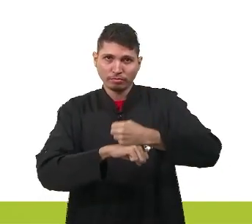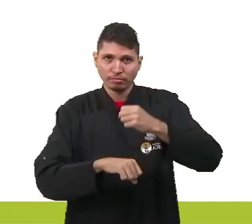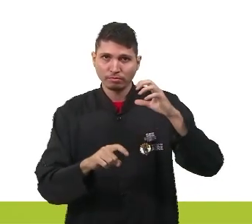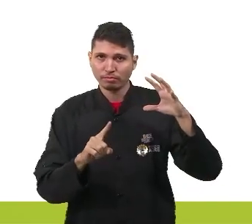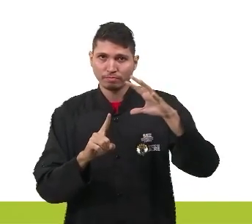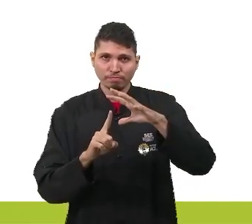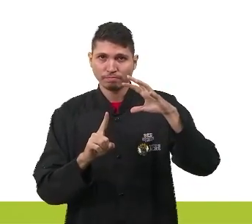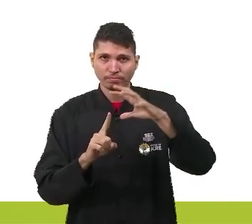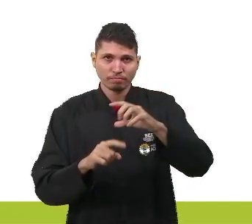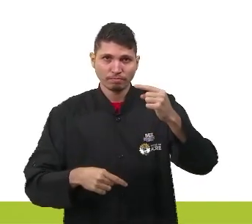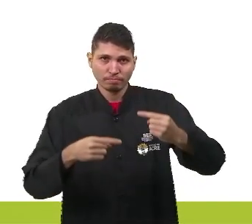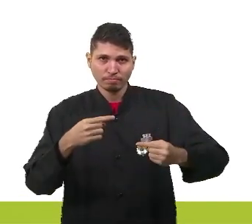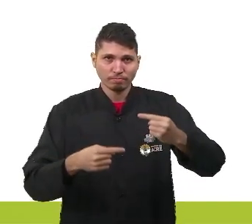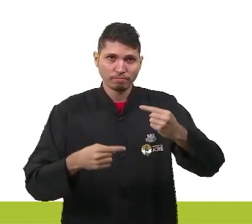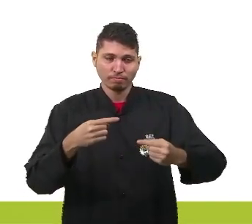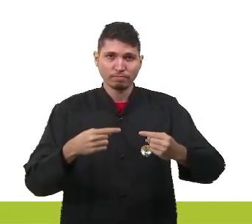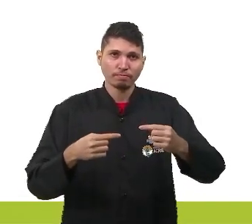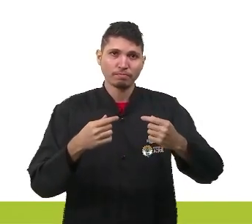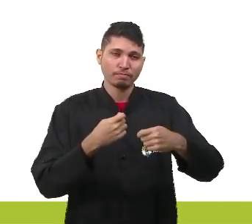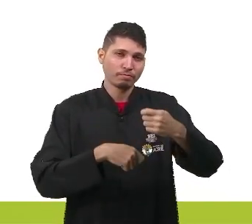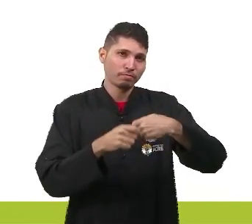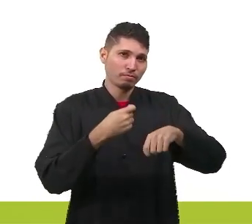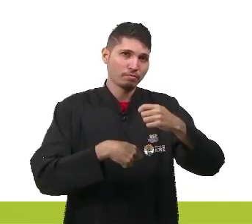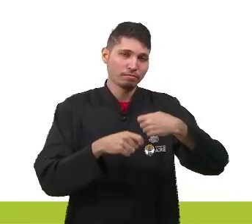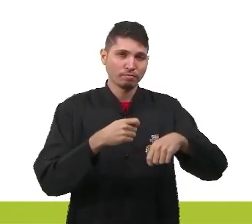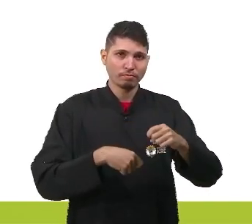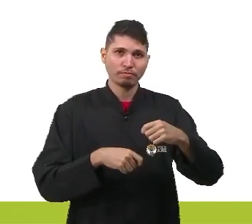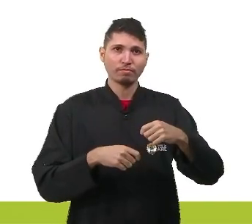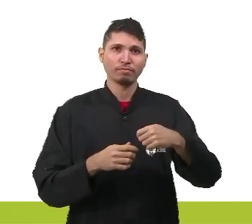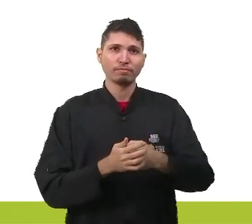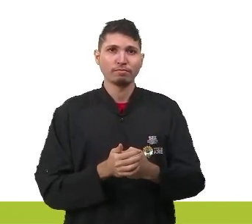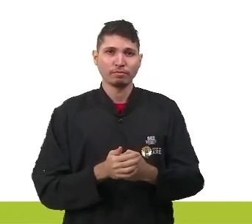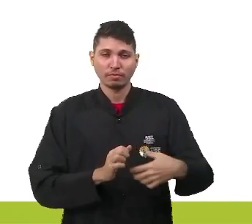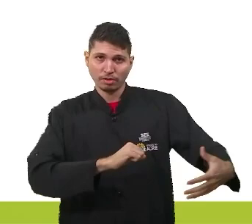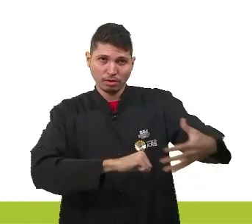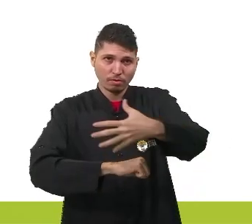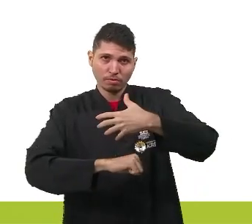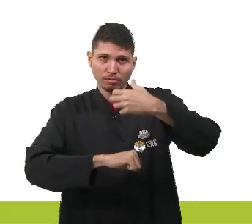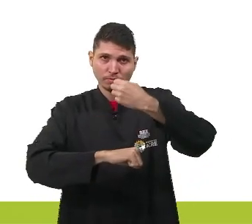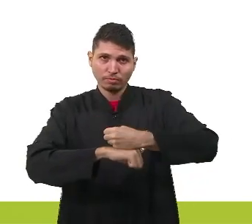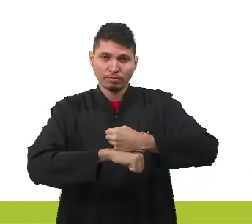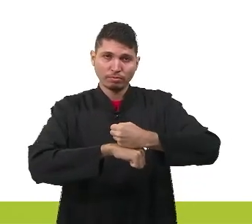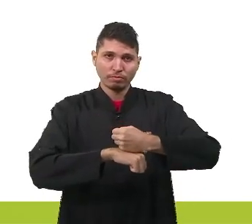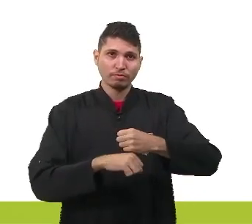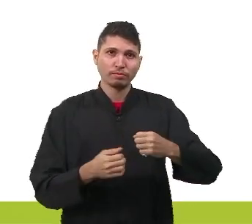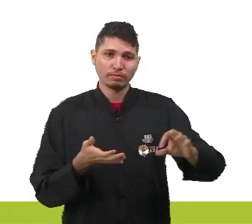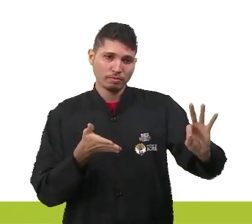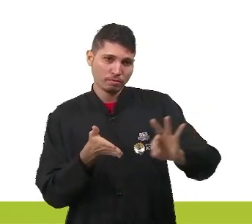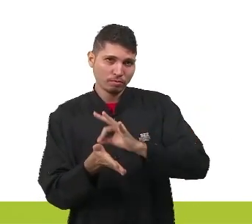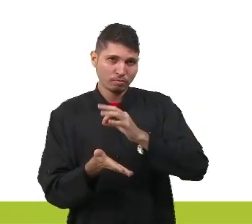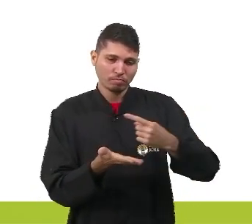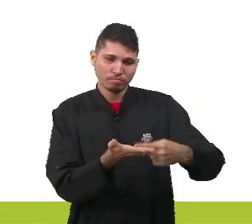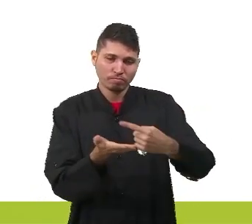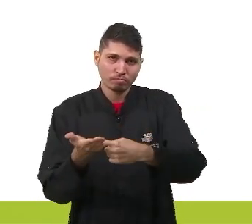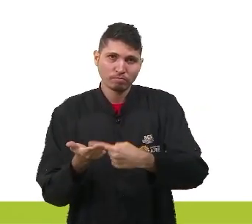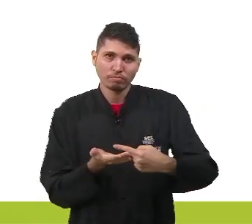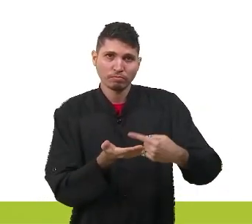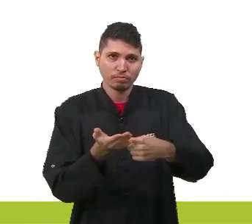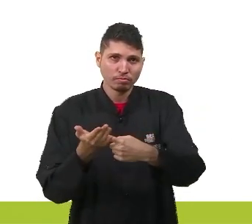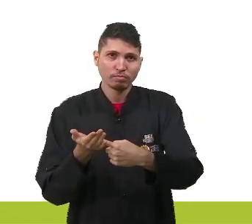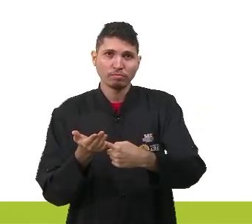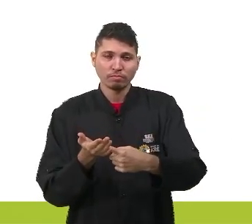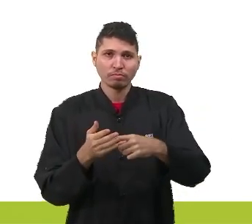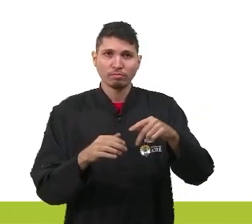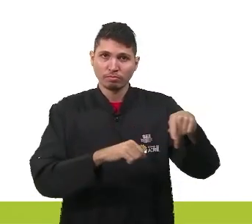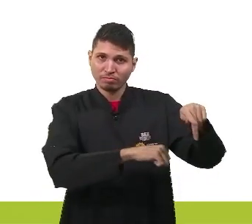política econômica mercantilista. A partir do momento que as colônias eram criadas, elas assinavam um acordo de exclusividade. Era por meio disso